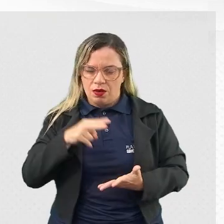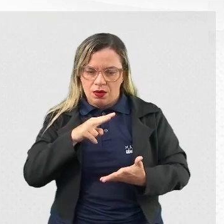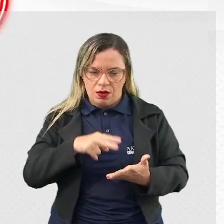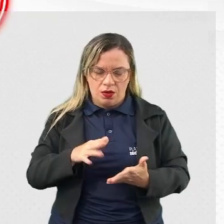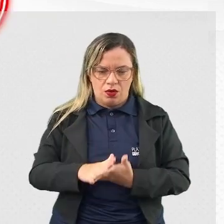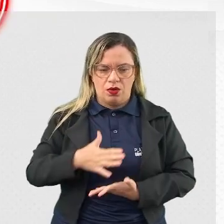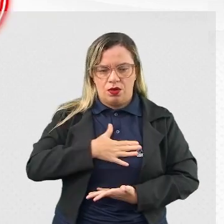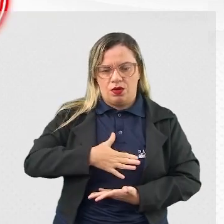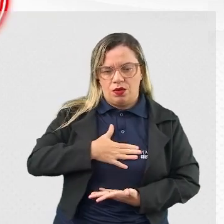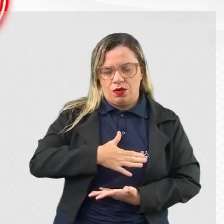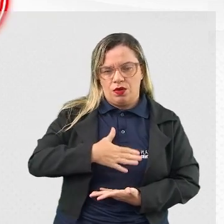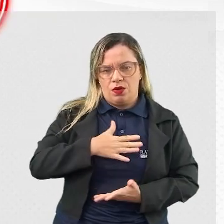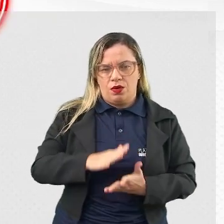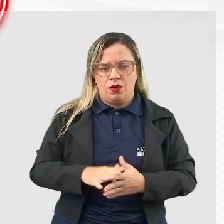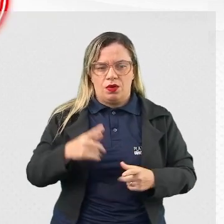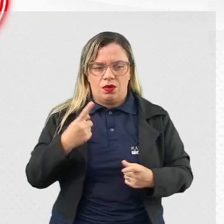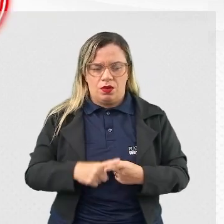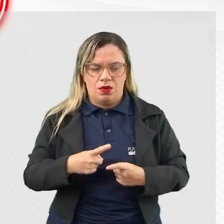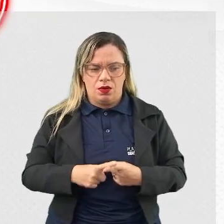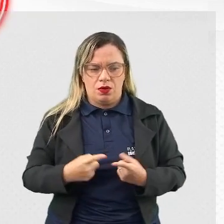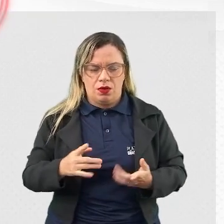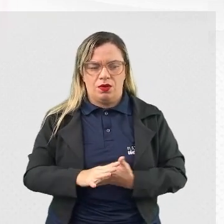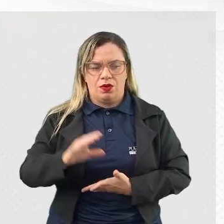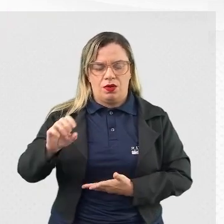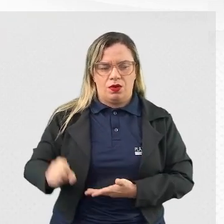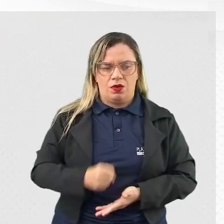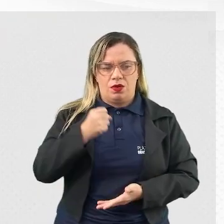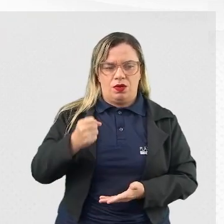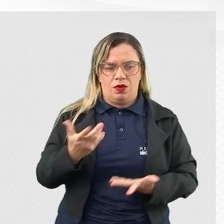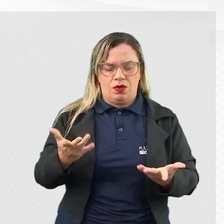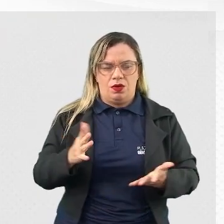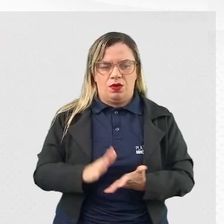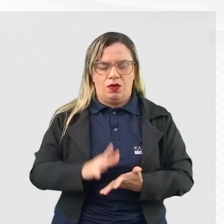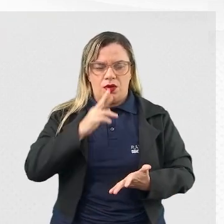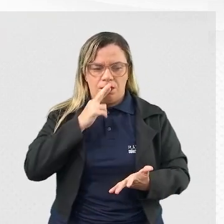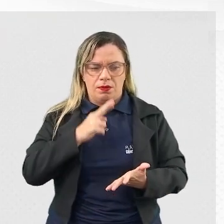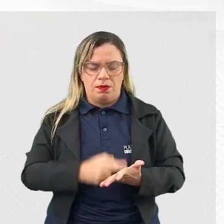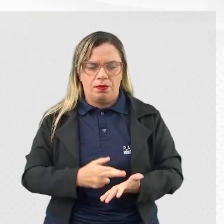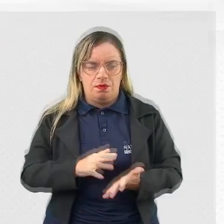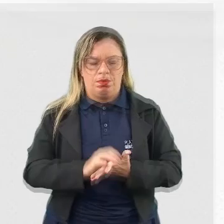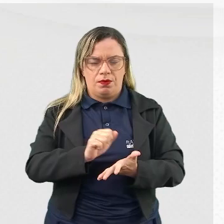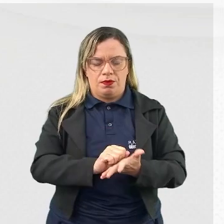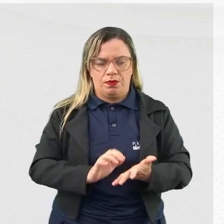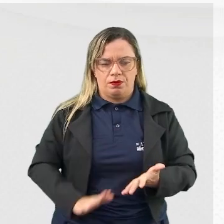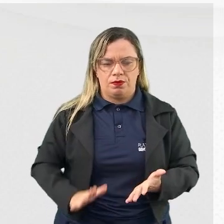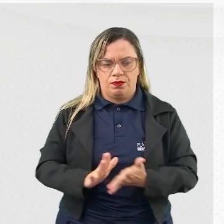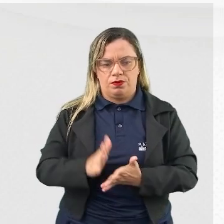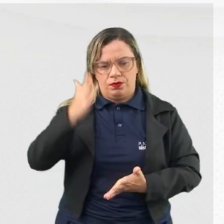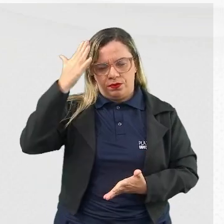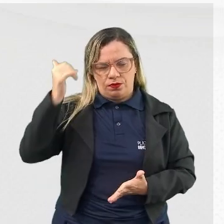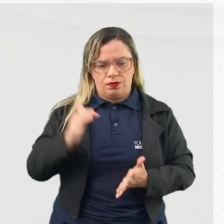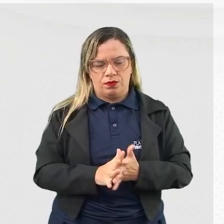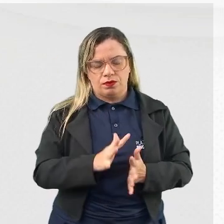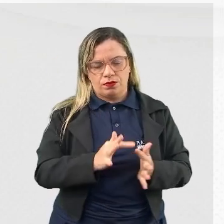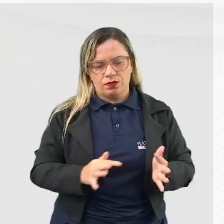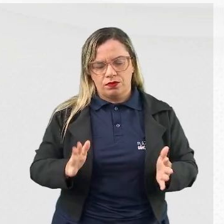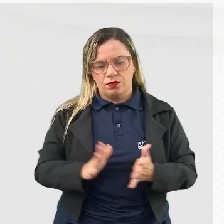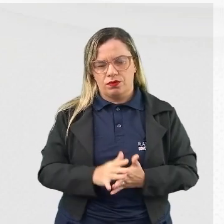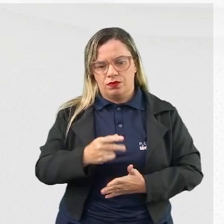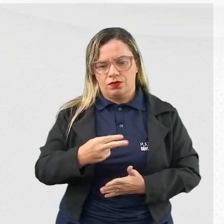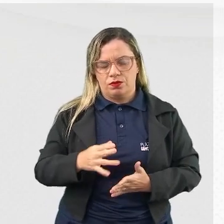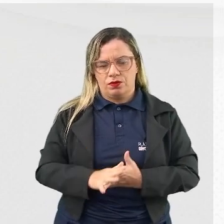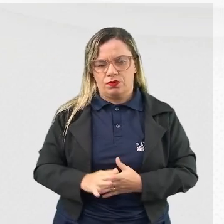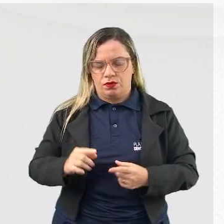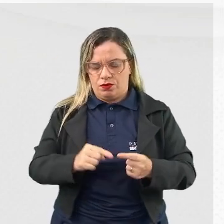dela, porque já me salvou em situações críticas para resolver exercício. Então, se você quiser saber a frequência, é só botar o número